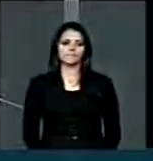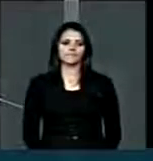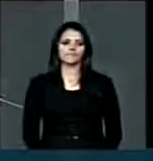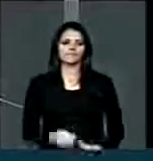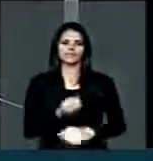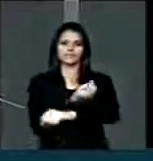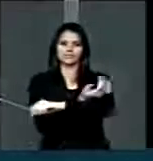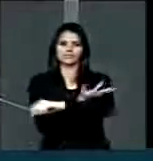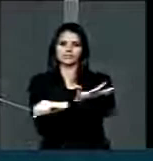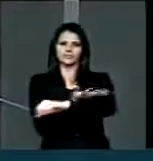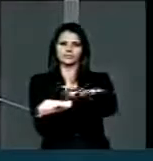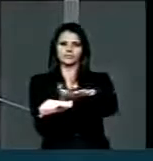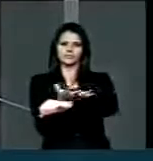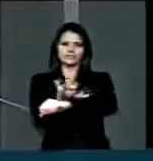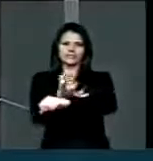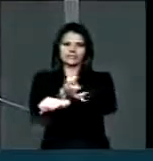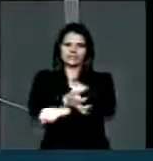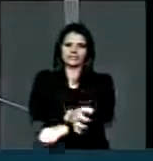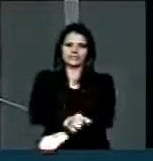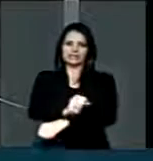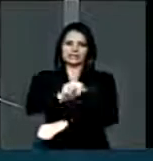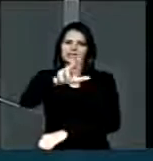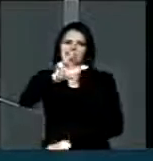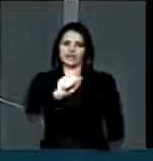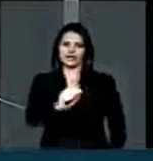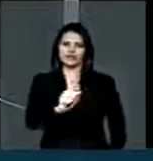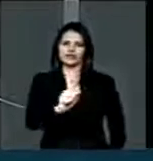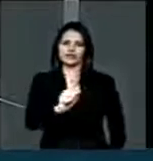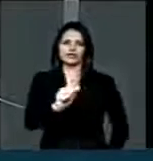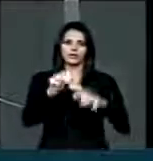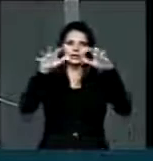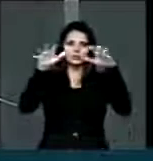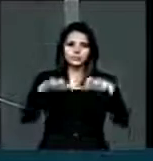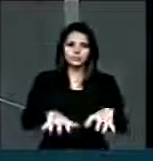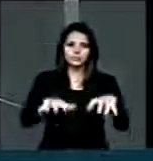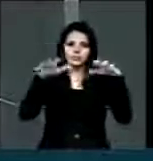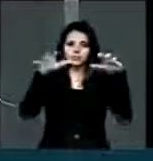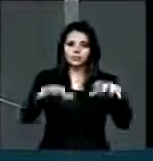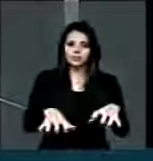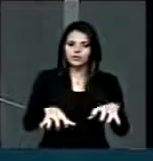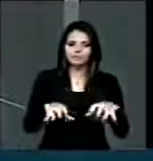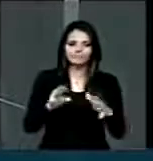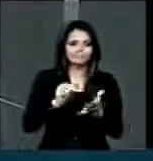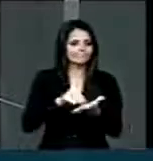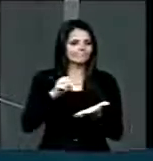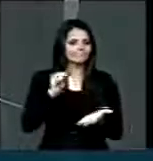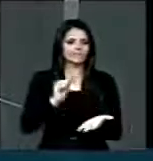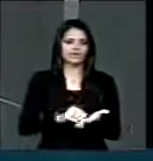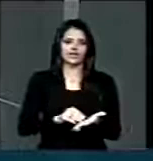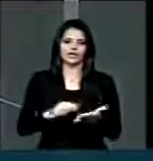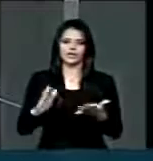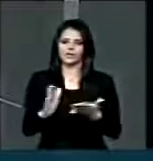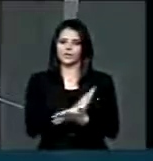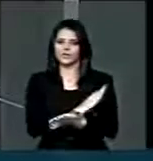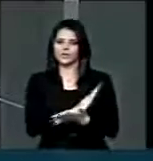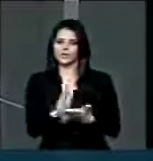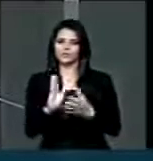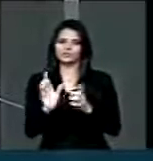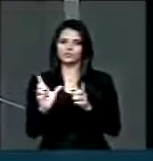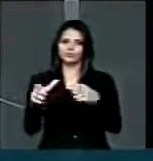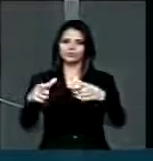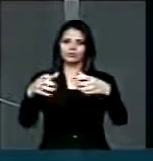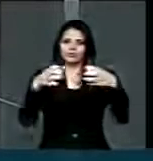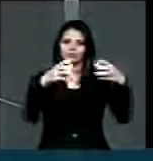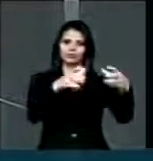seca, que continua arrasando ainda o semiárido brasileiro, chuvas em alguns